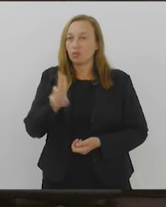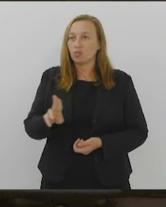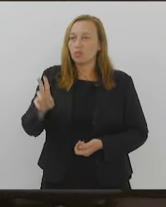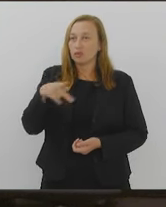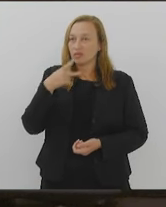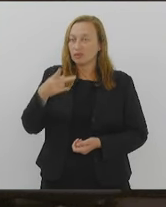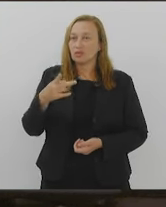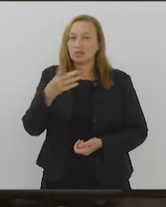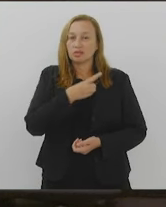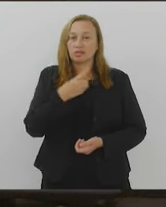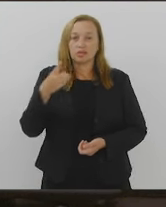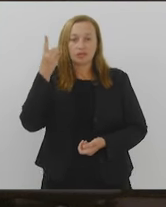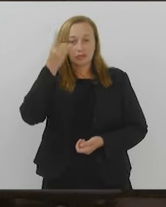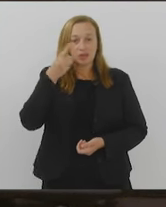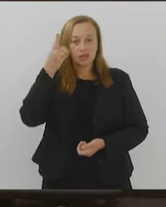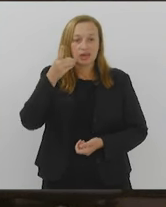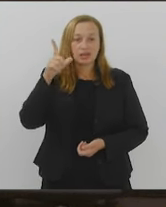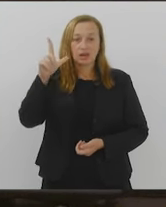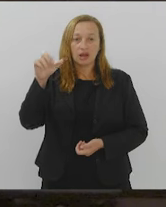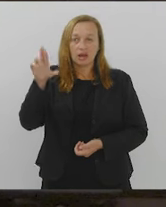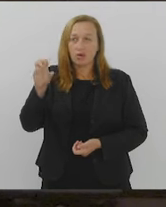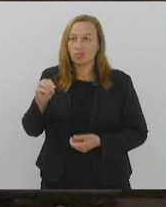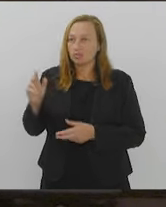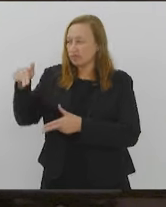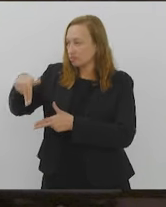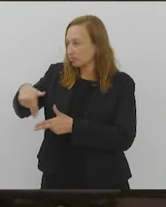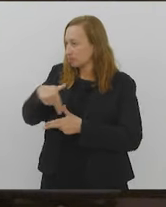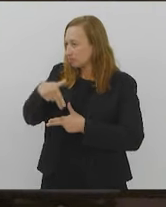o deputado Léo Vieira. Faz na tribuna mesmo, Léo.